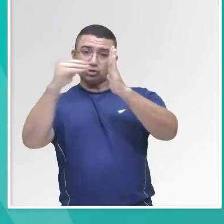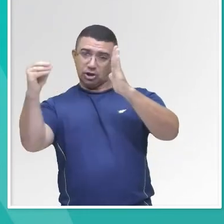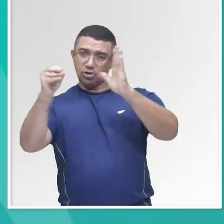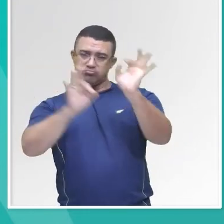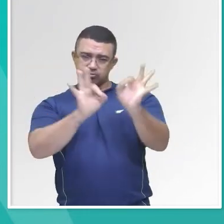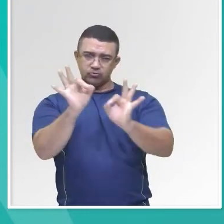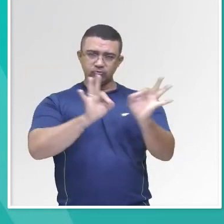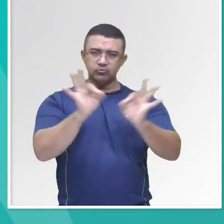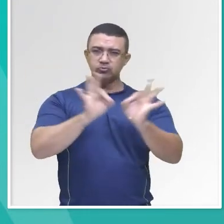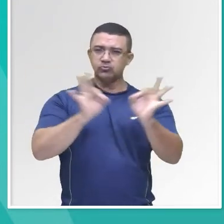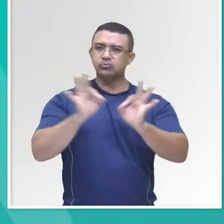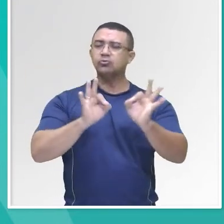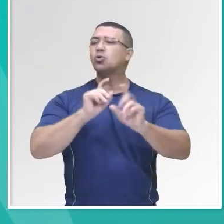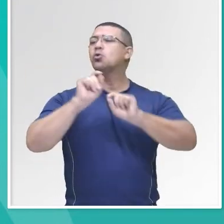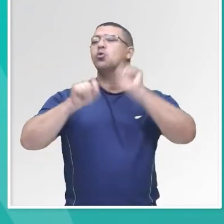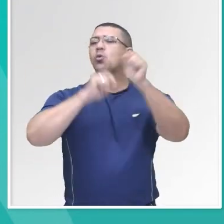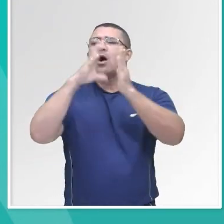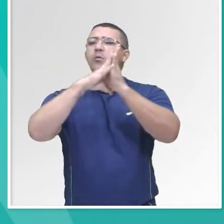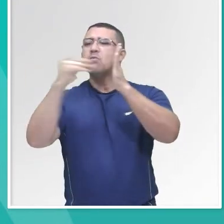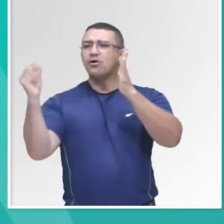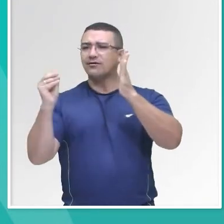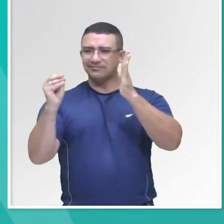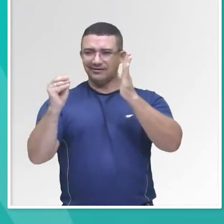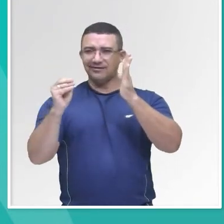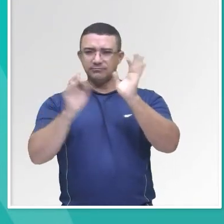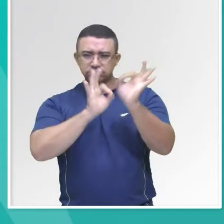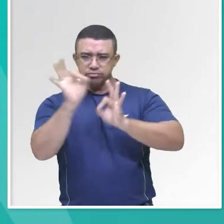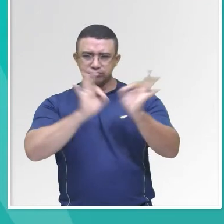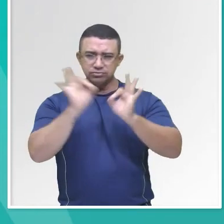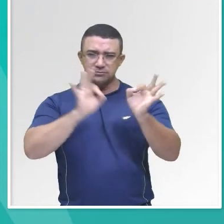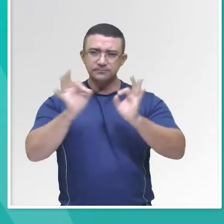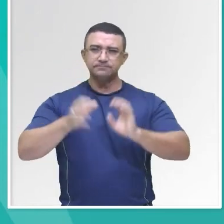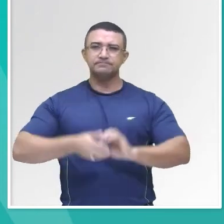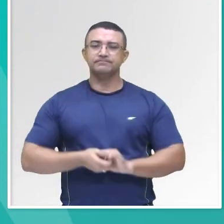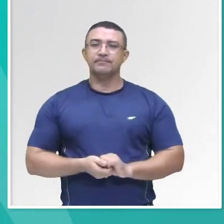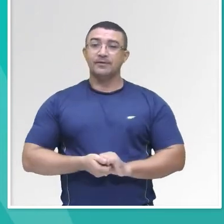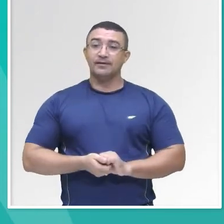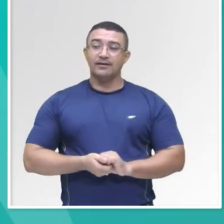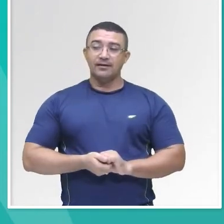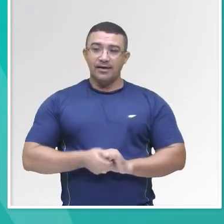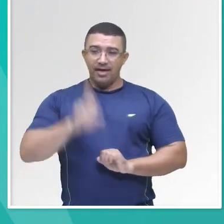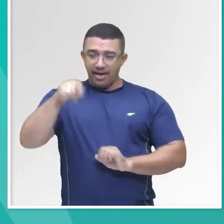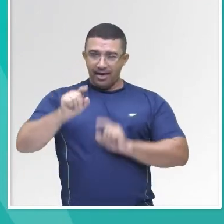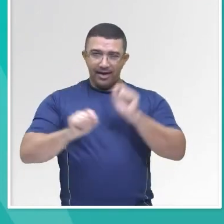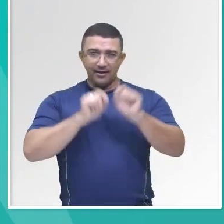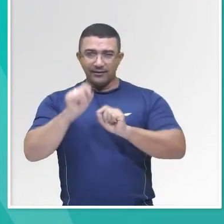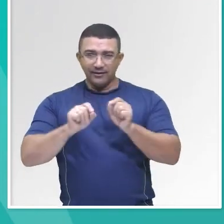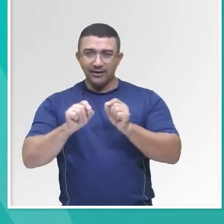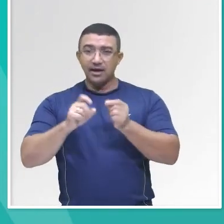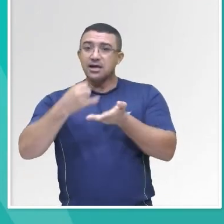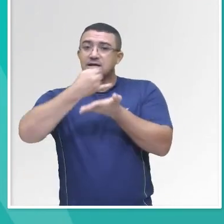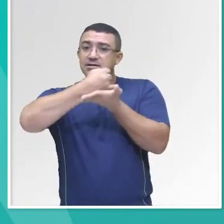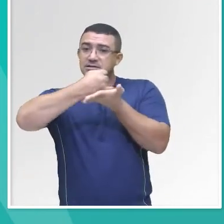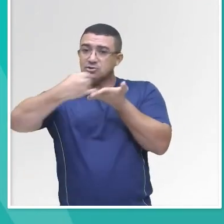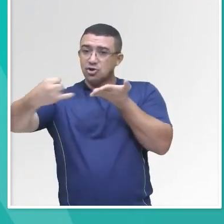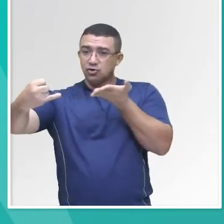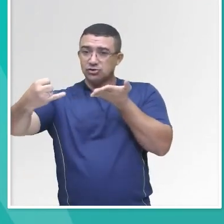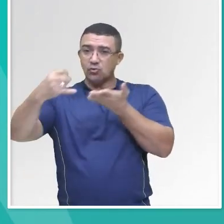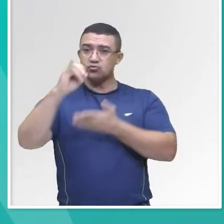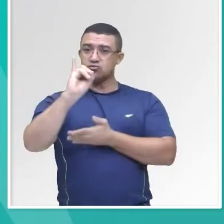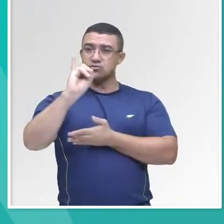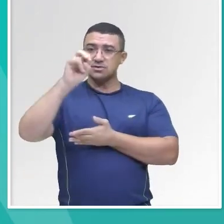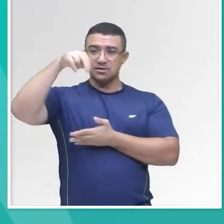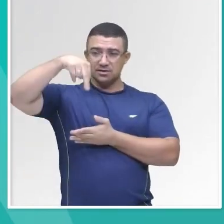organização. Que padrão é esse? Tá? É a introdução, que nós chamamos de estrutura do